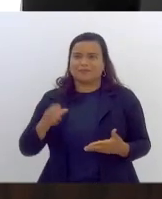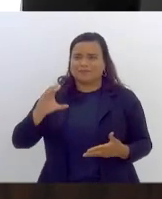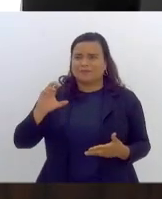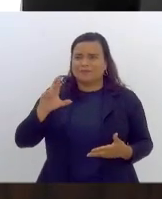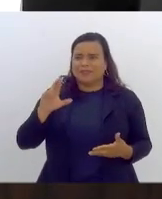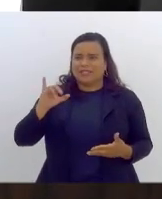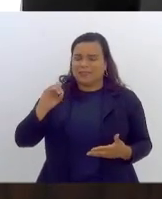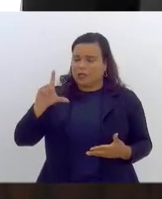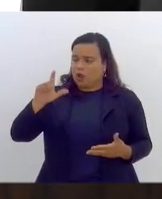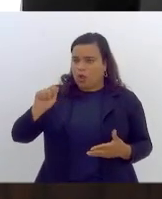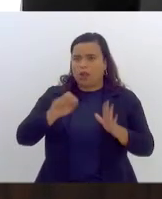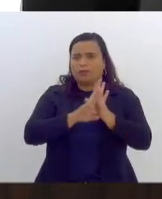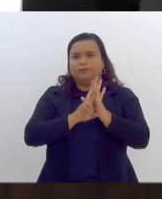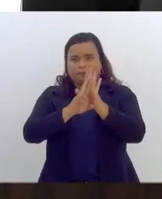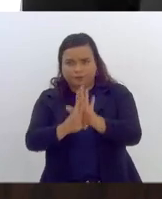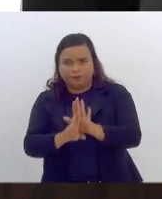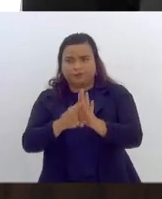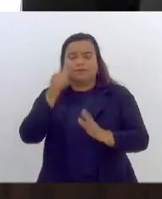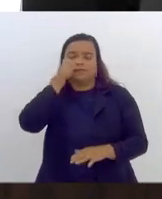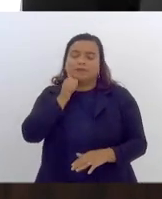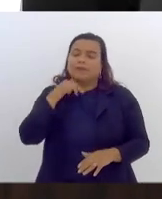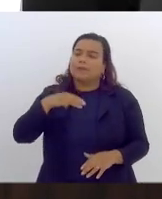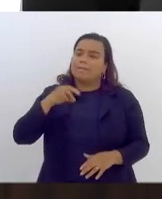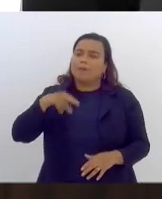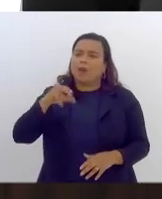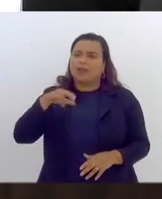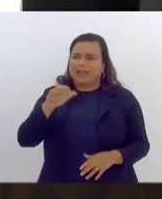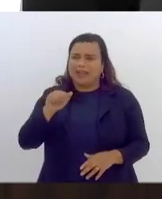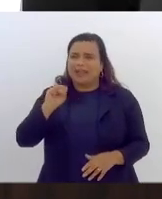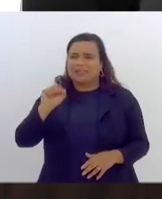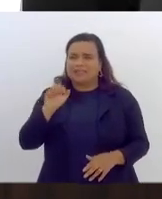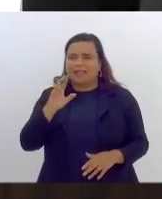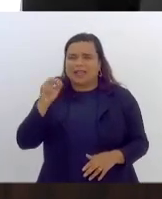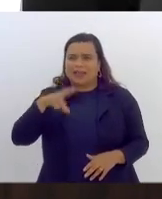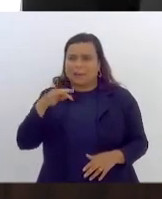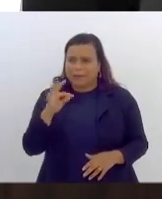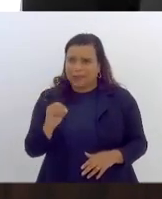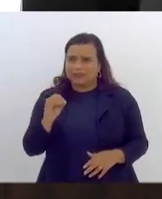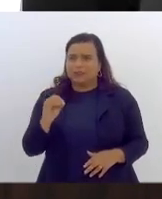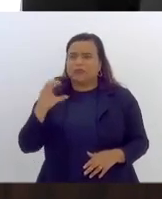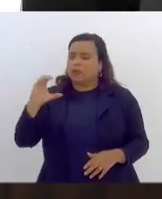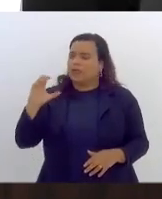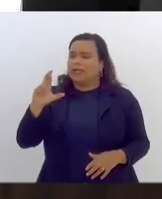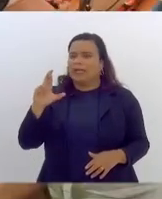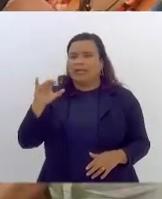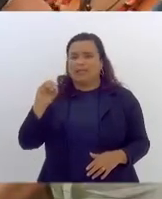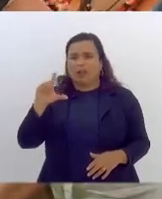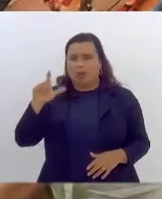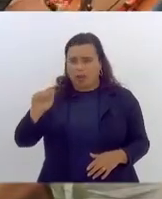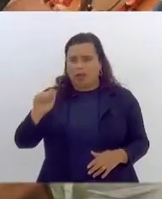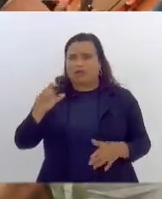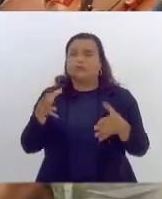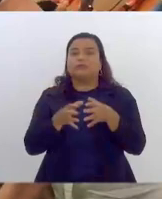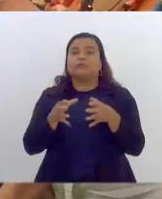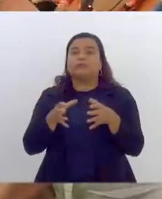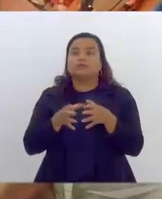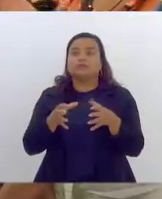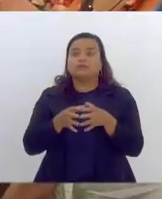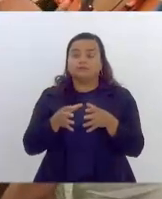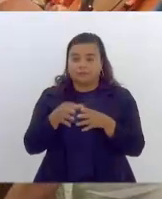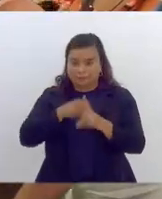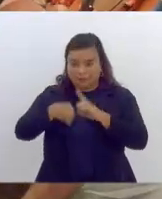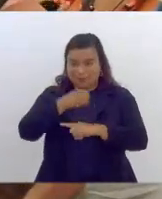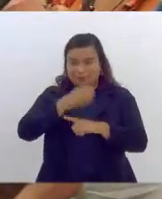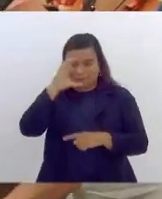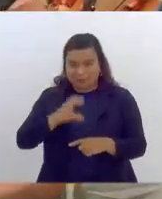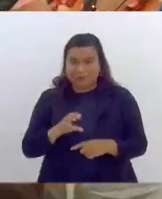crioula, representada por Mônica Sacramento. Crioula é uma organização da sociedade civil